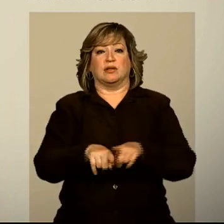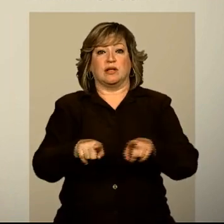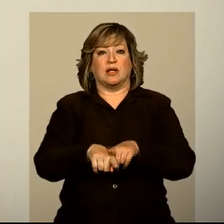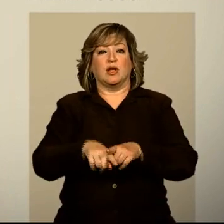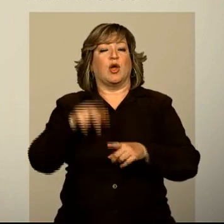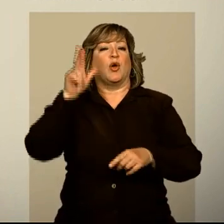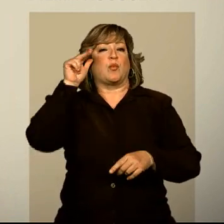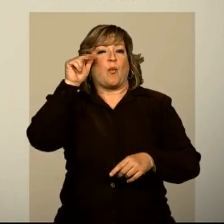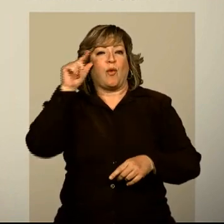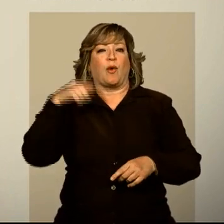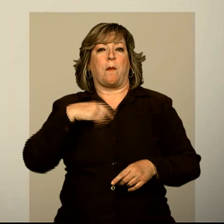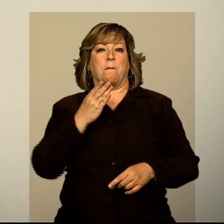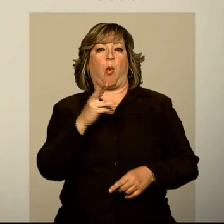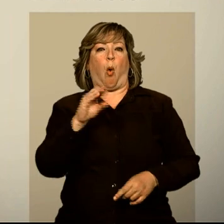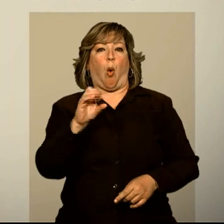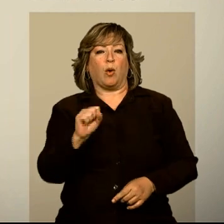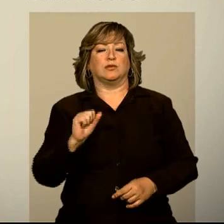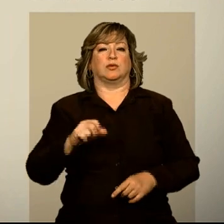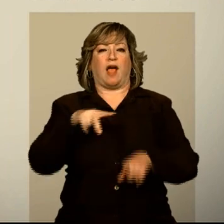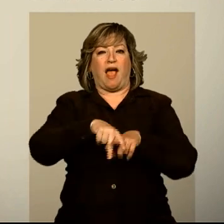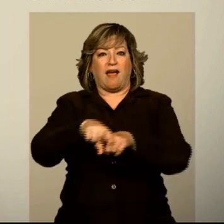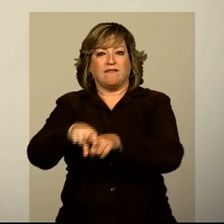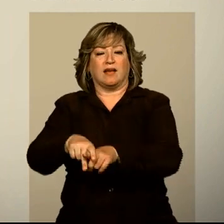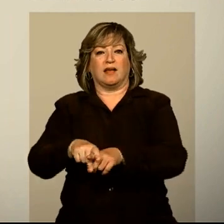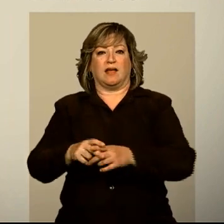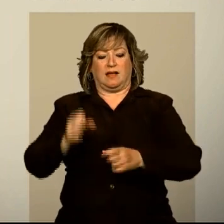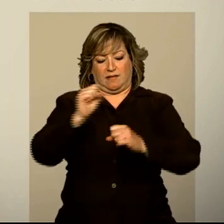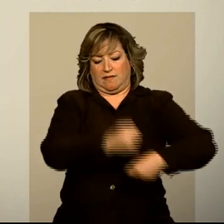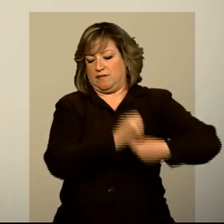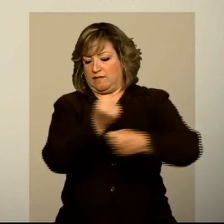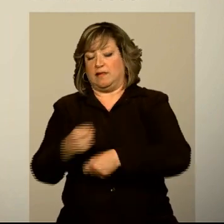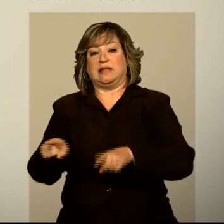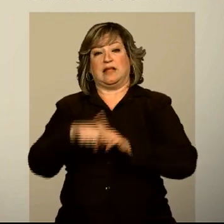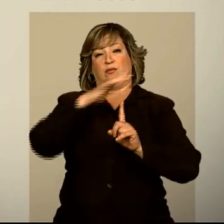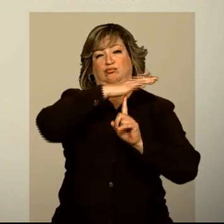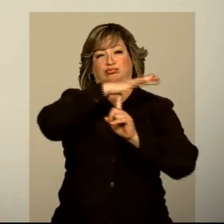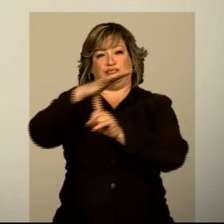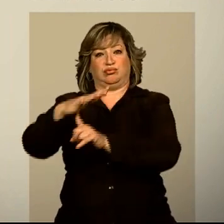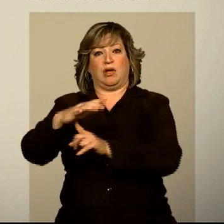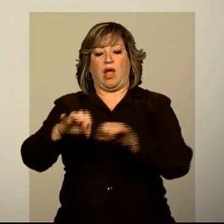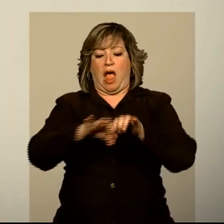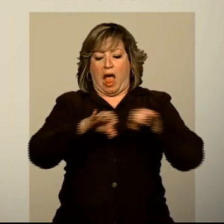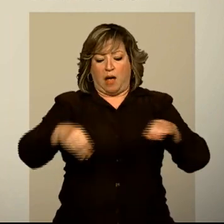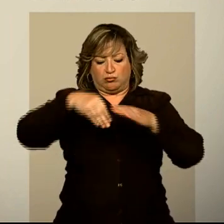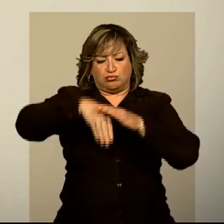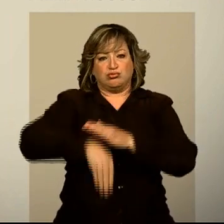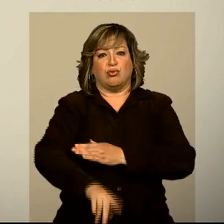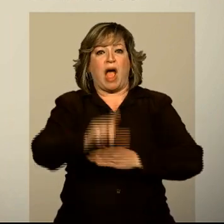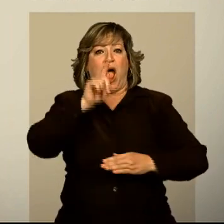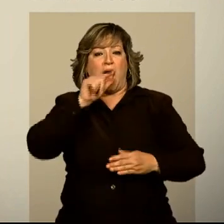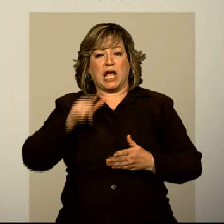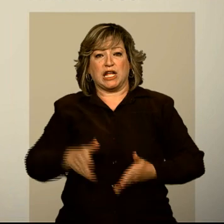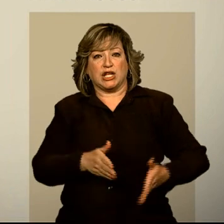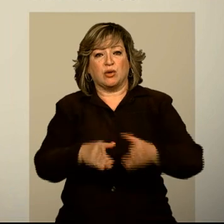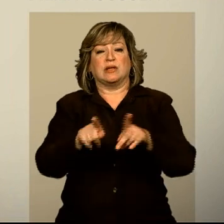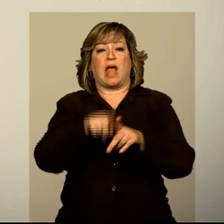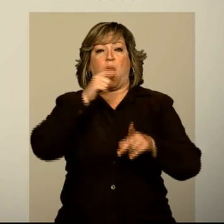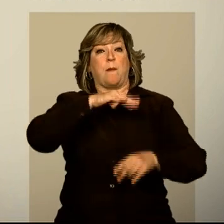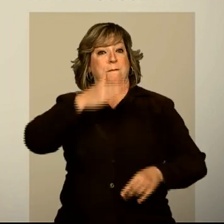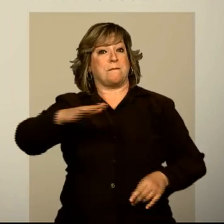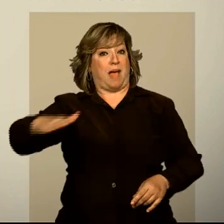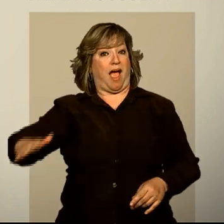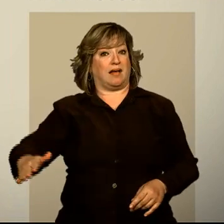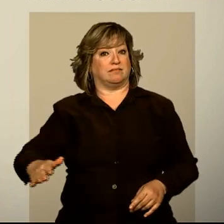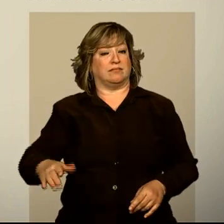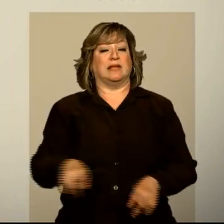no lombo de burros em Canoas ou até em helicópteros passando cabos por baixo da água dos rios e do